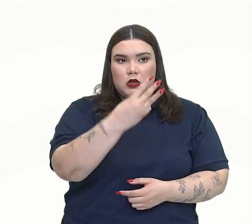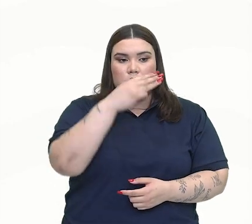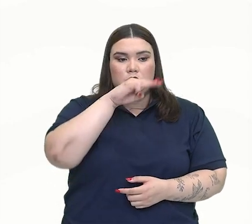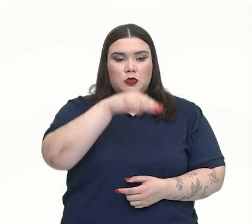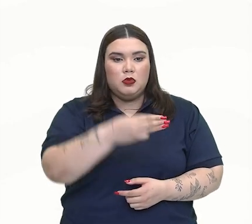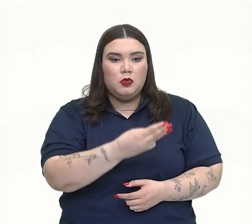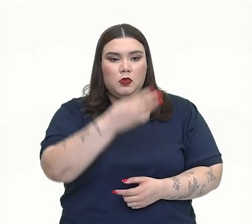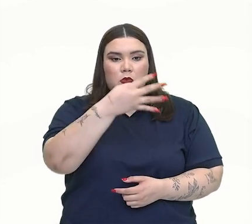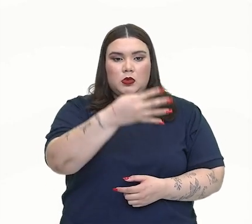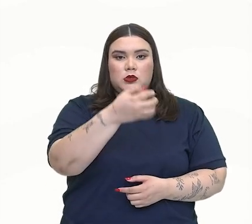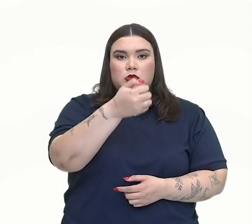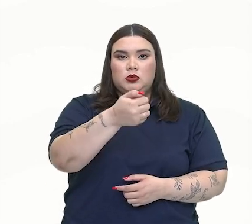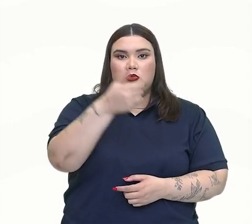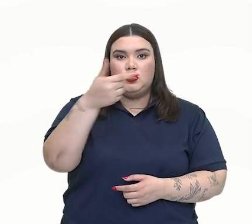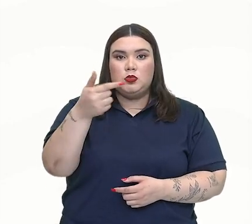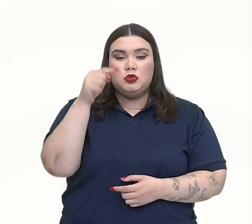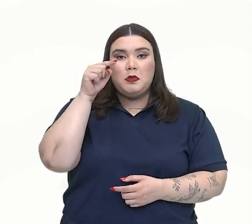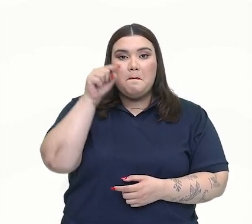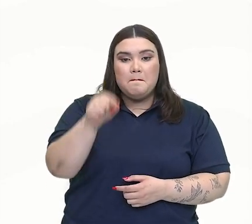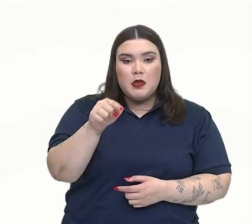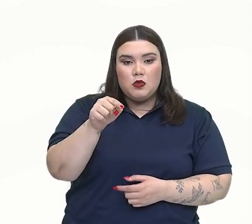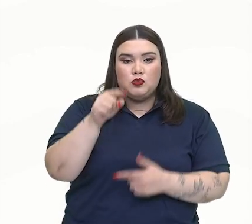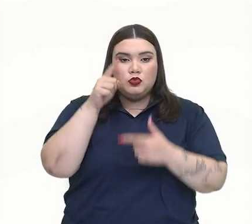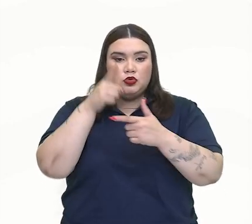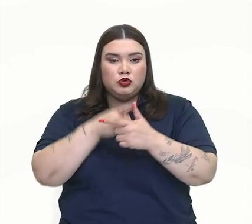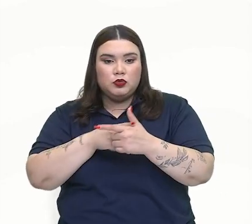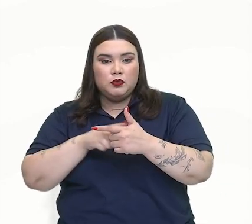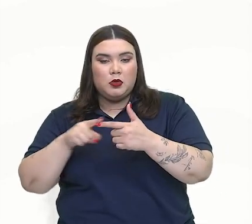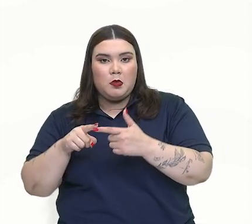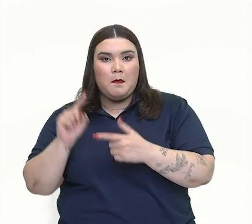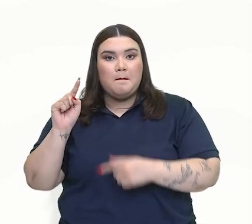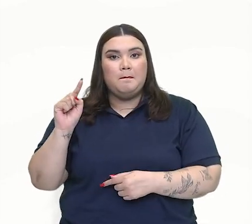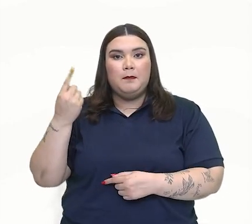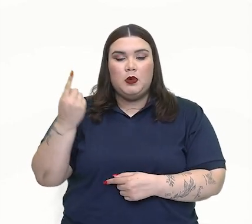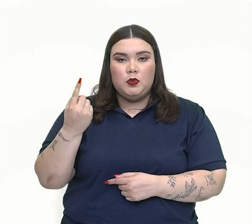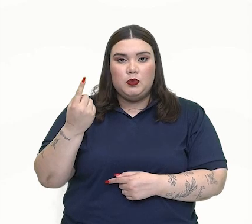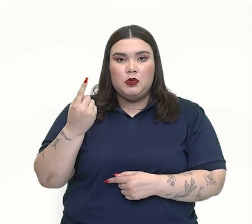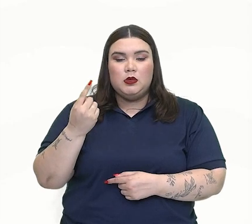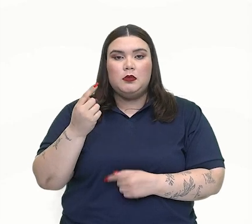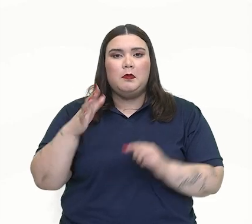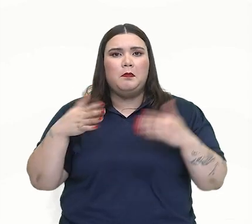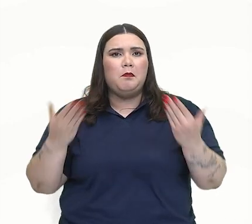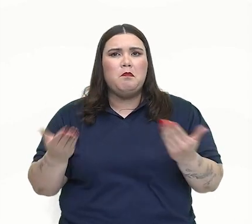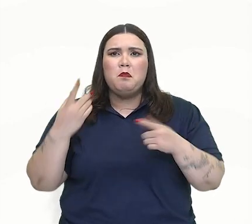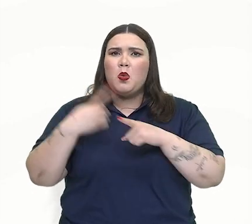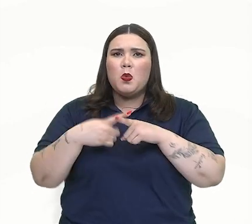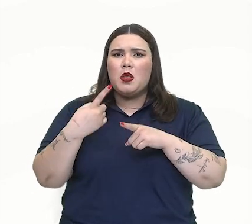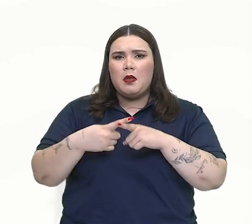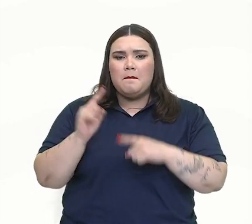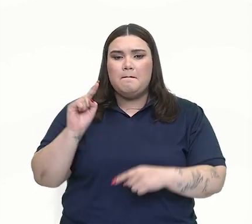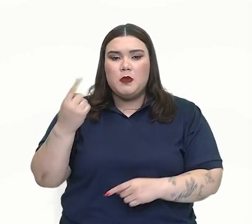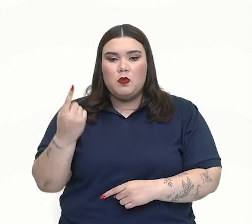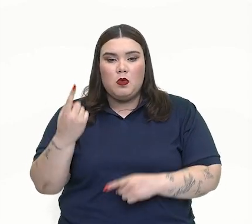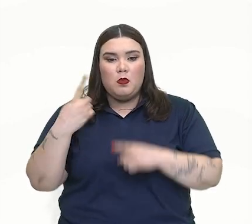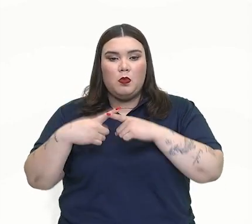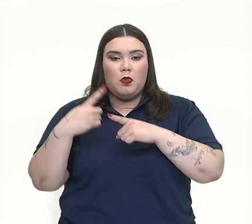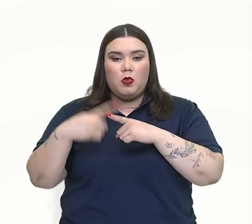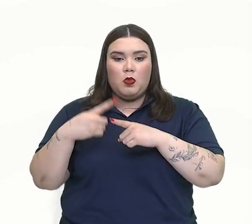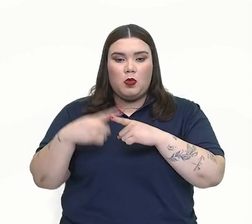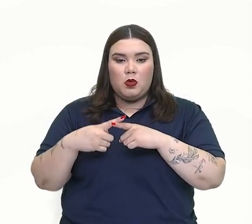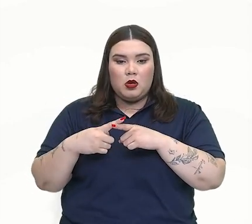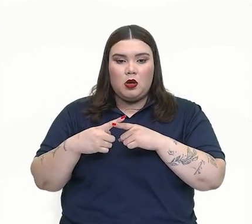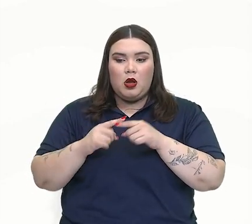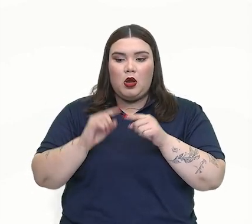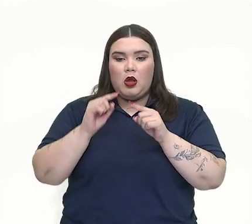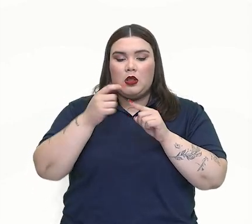3.412.000, e vou dividir por 1000. Professor, por que 1000? Porque eu saltei aqui, ó, 3